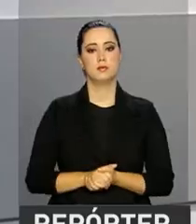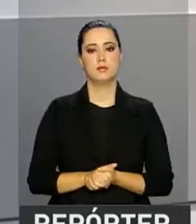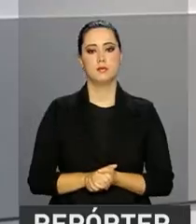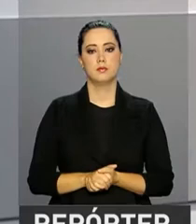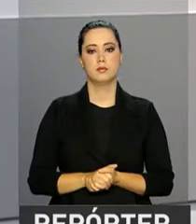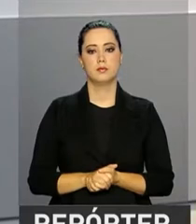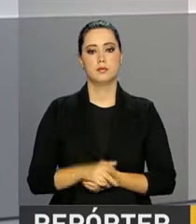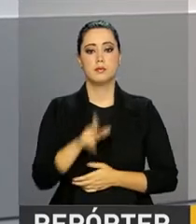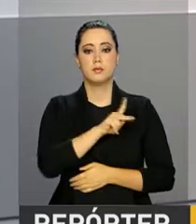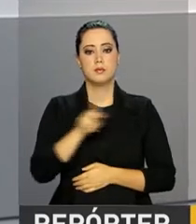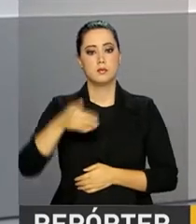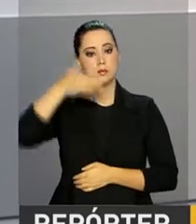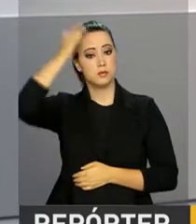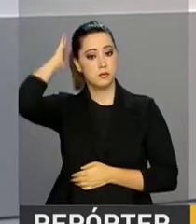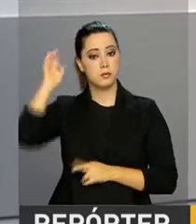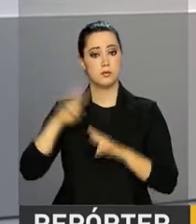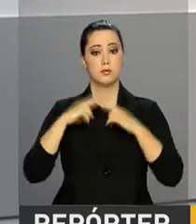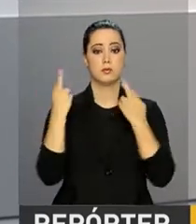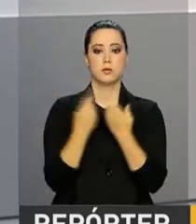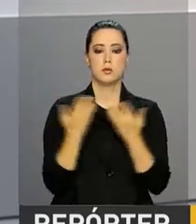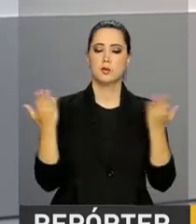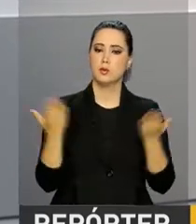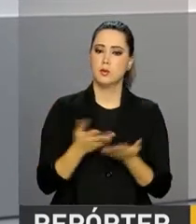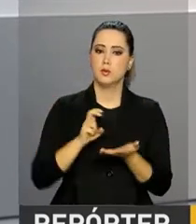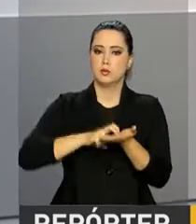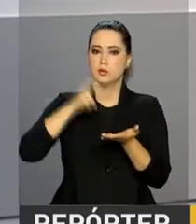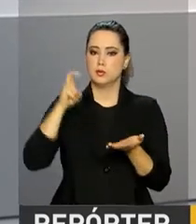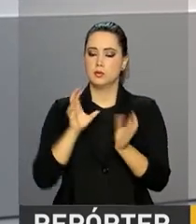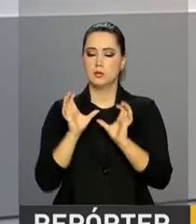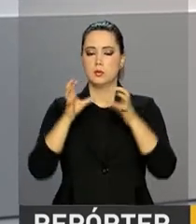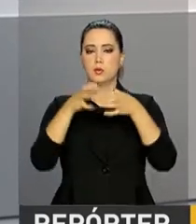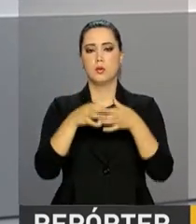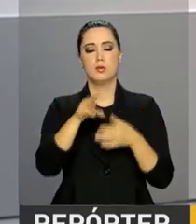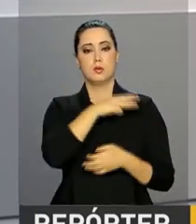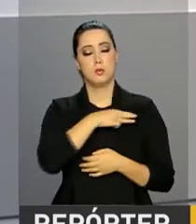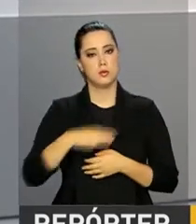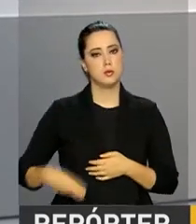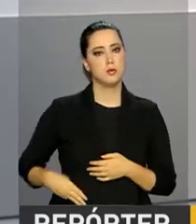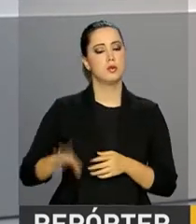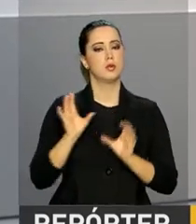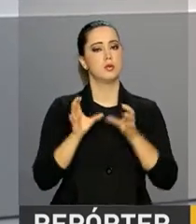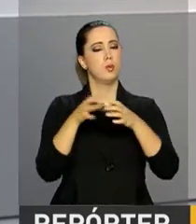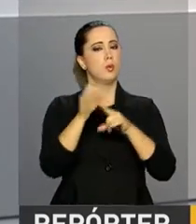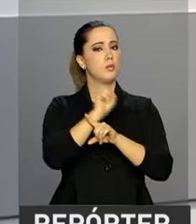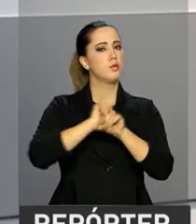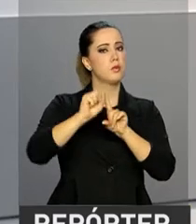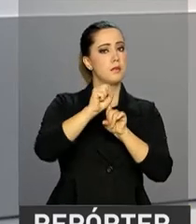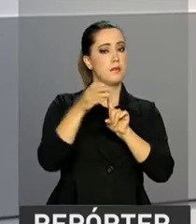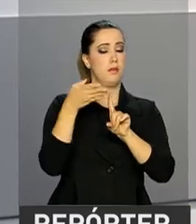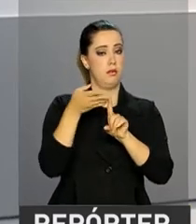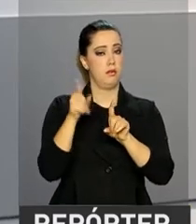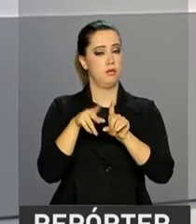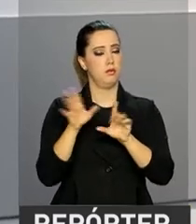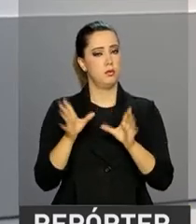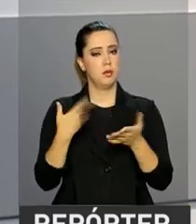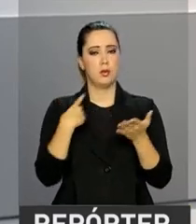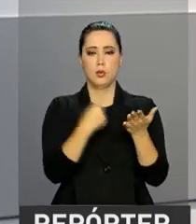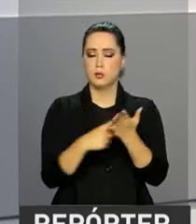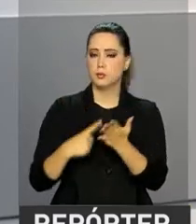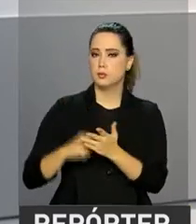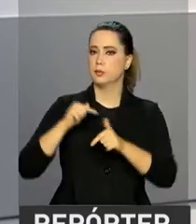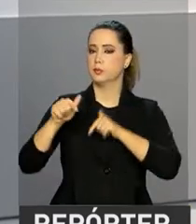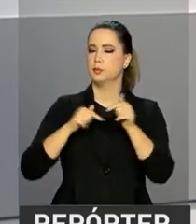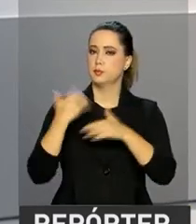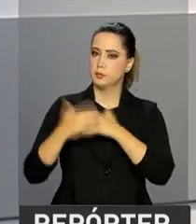o presidente michel temer se reuniu hoje de manhã com os ministros da área social para fechar uma agenda de trabalho para os próximos